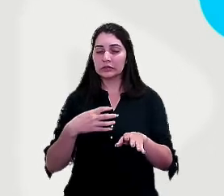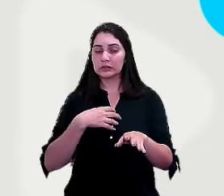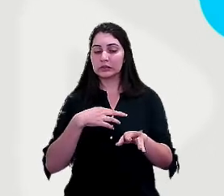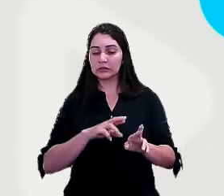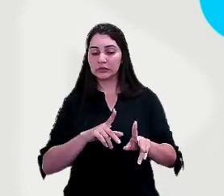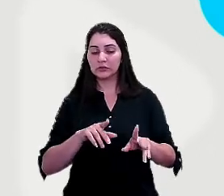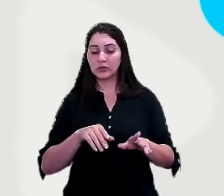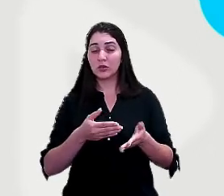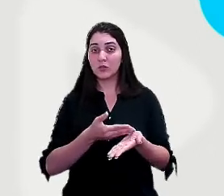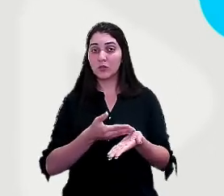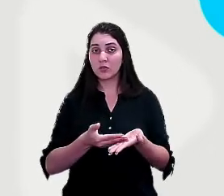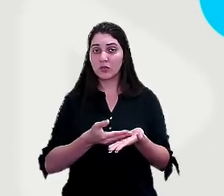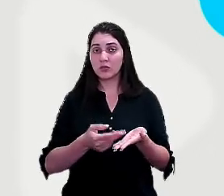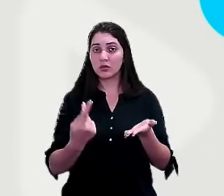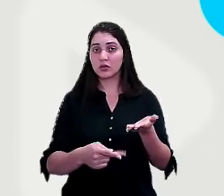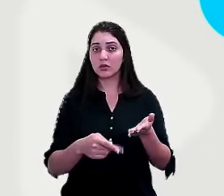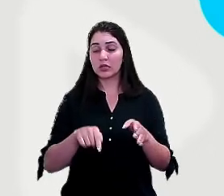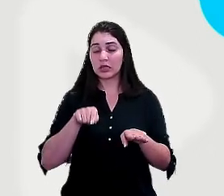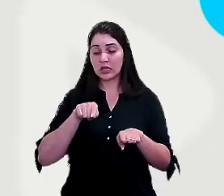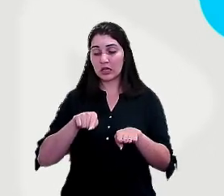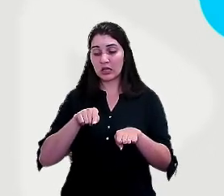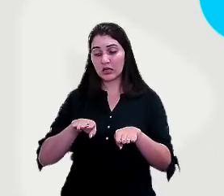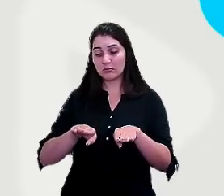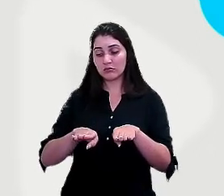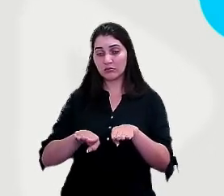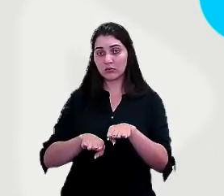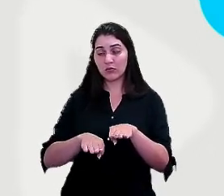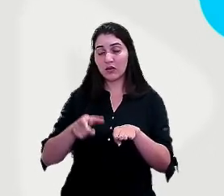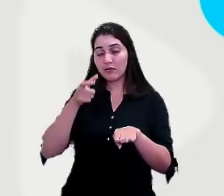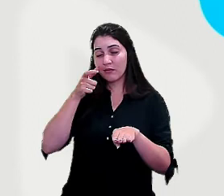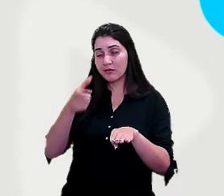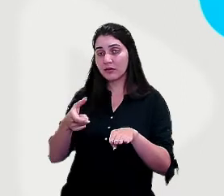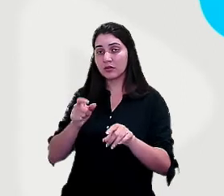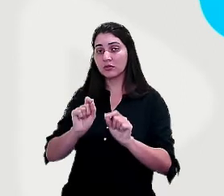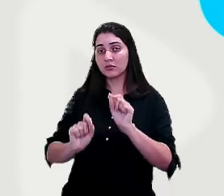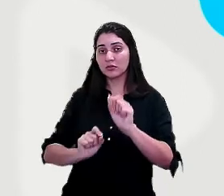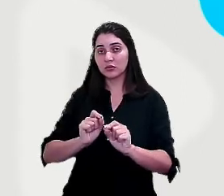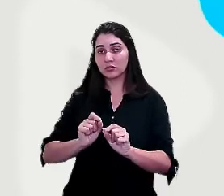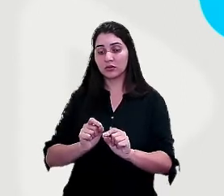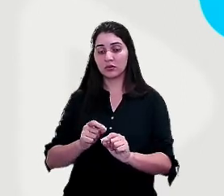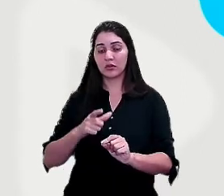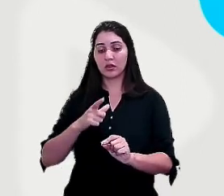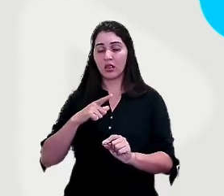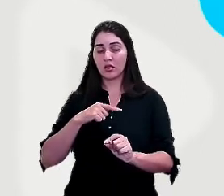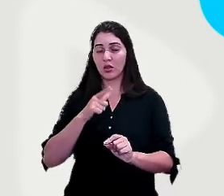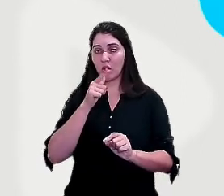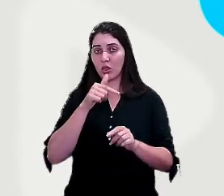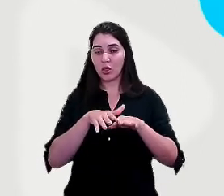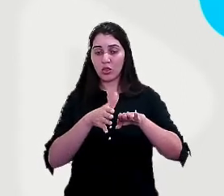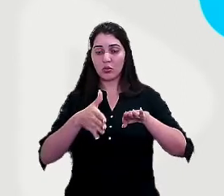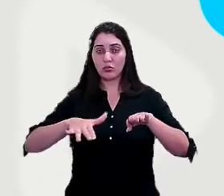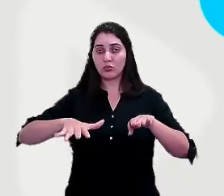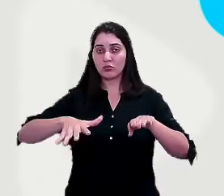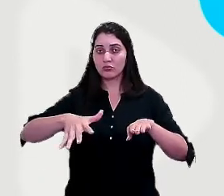e a partir dali, essa placa está acontecendo algo muito interessante, né? Na crosta oceânica, né, nos